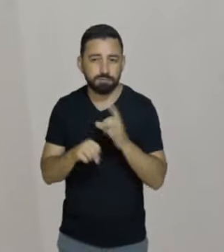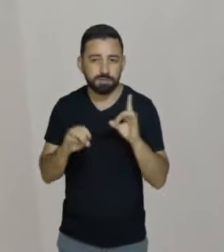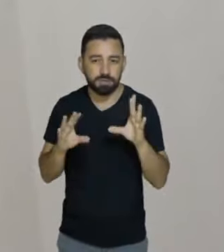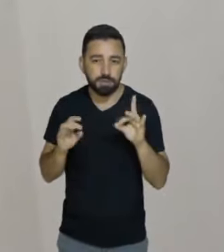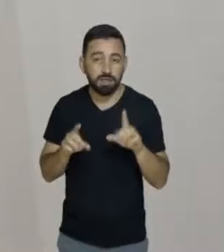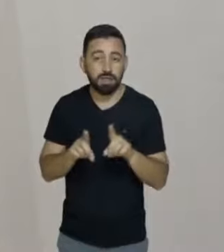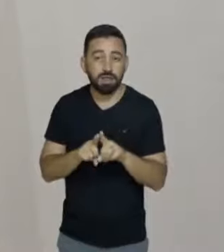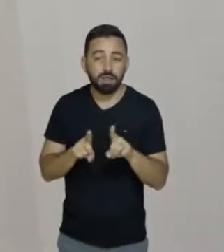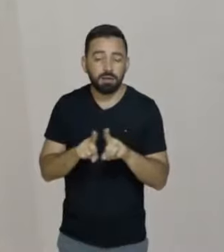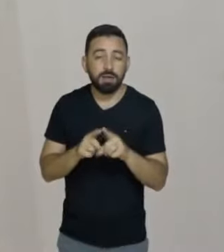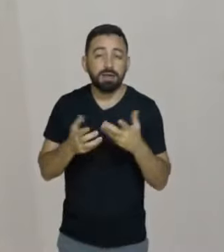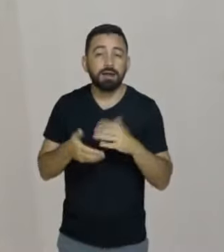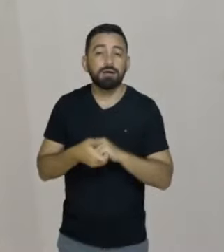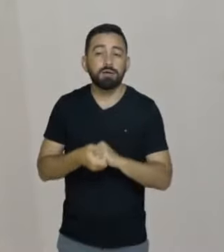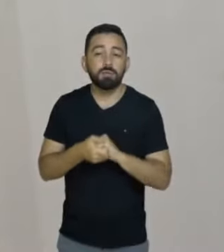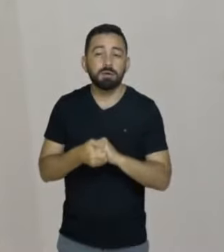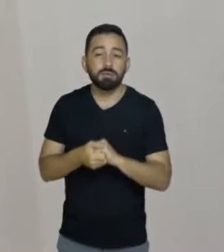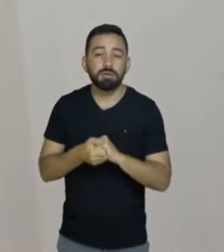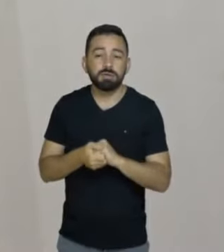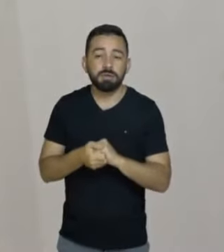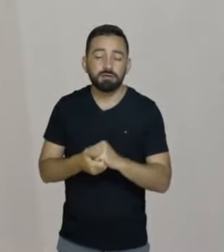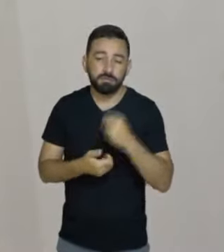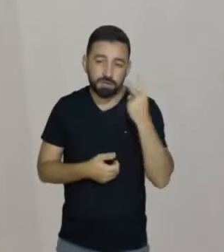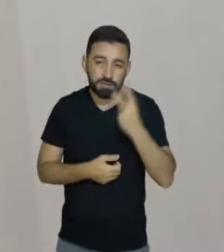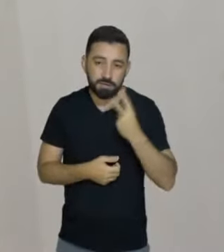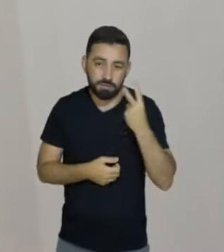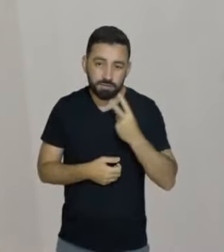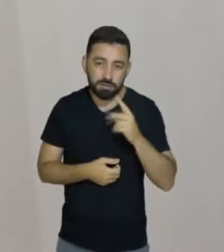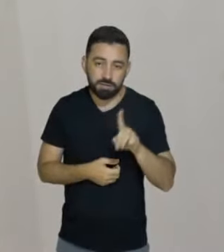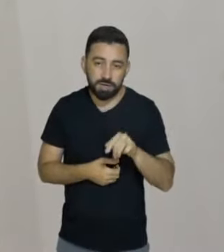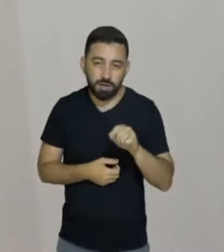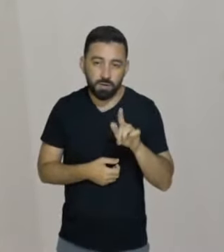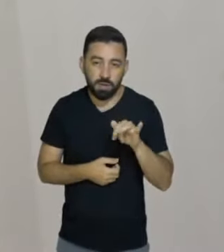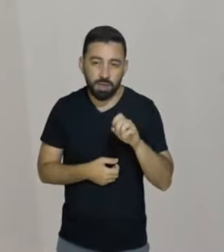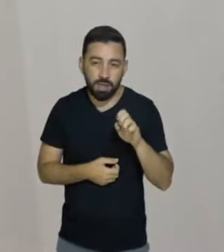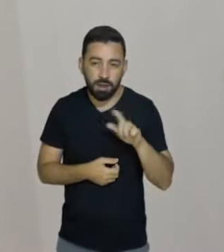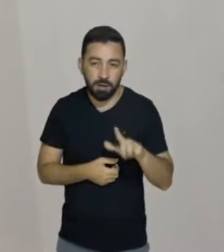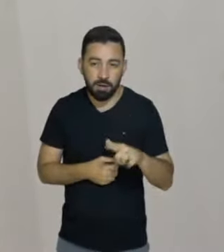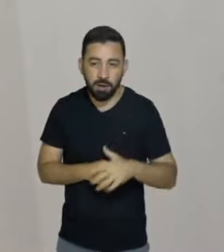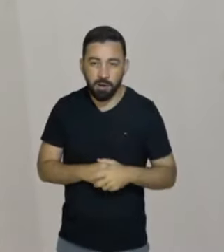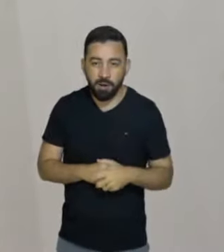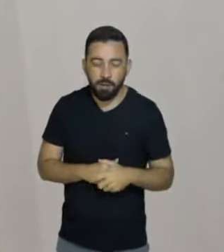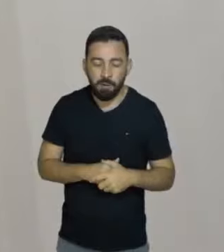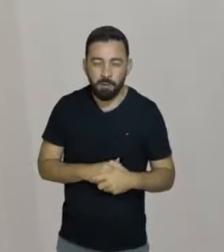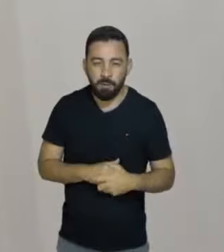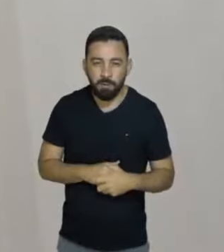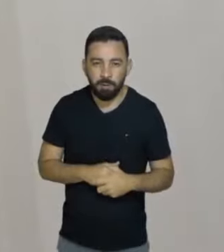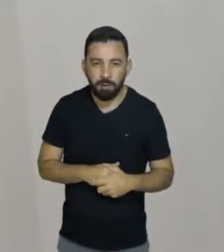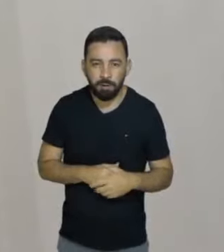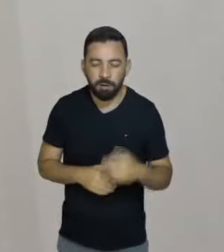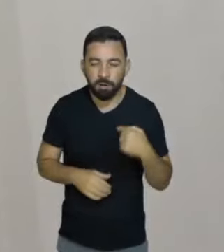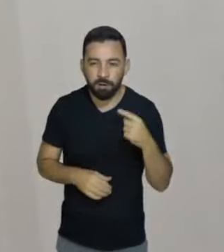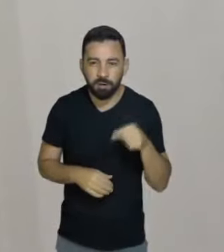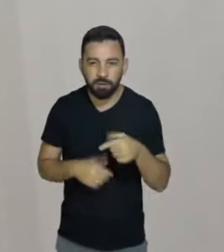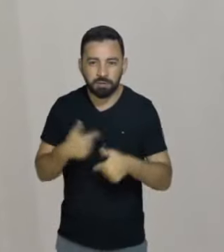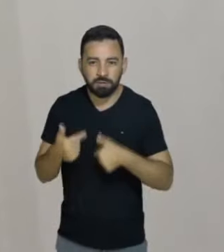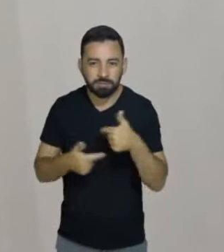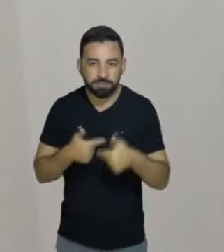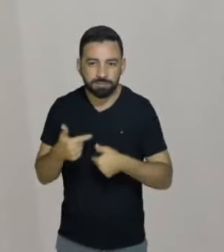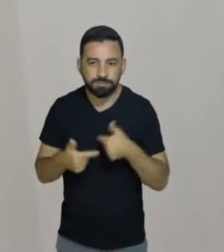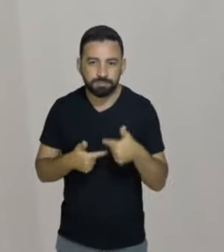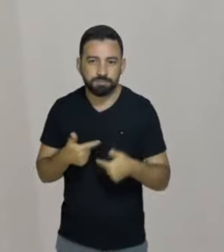quero cumprimentar o vereador Zagonel, que aqui se faz presente. Mas o assunto que me traz à tribuna, senhor presidente e demais